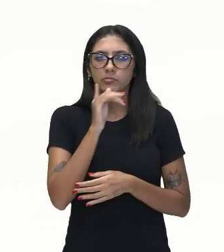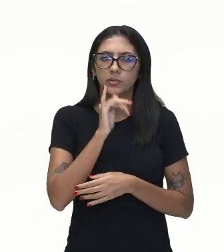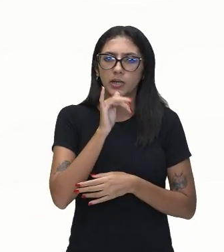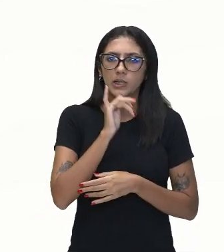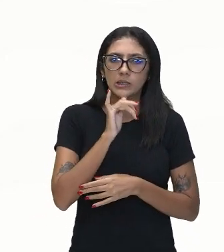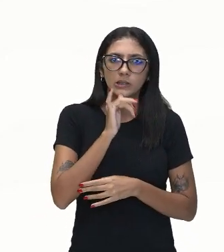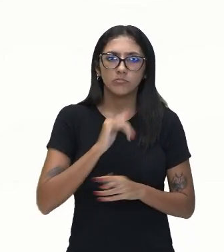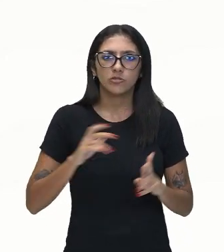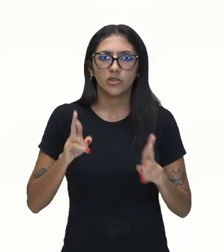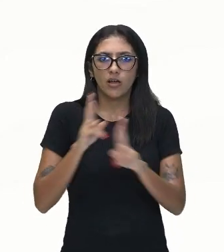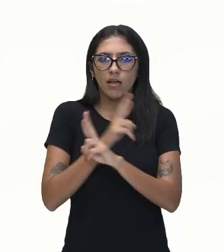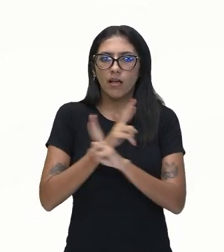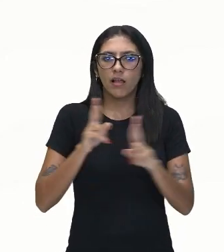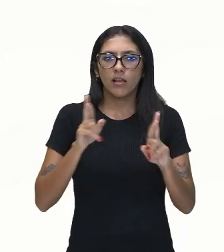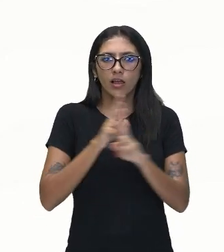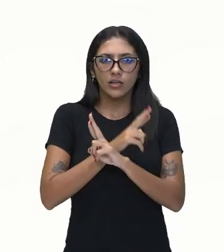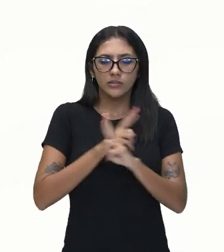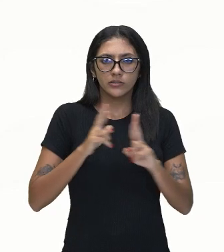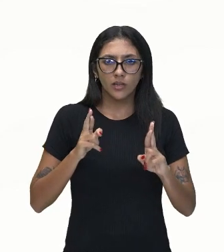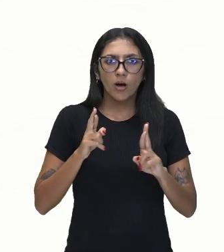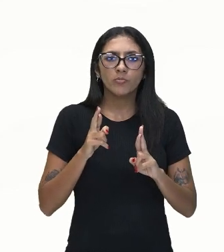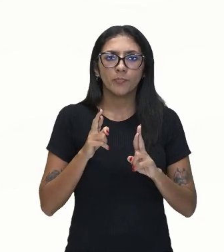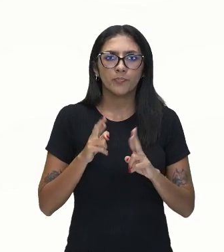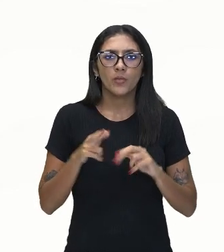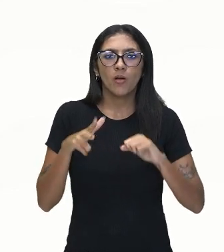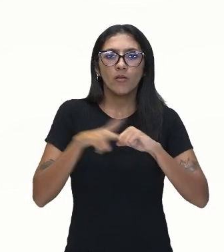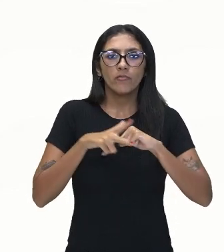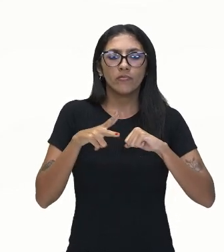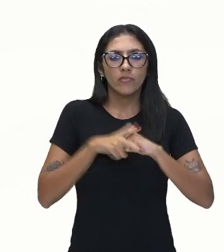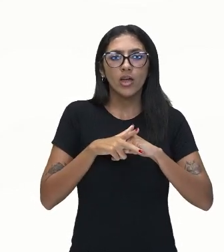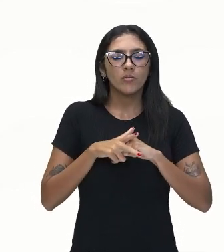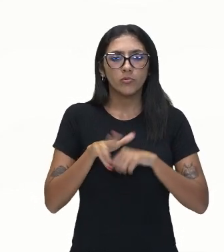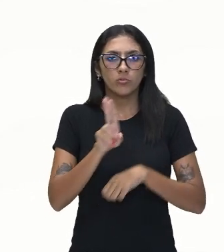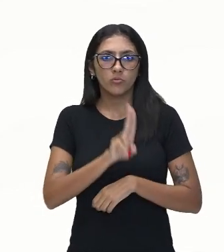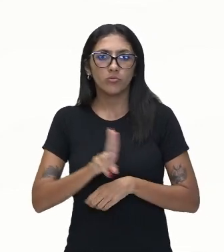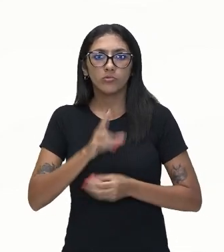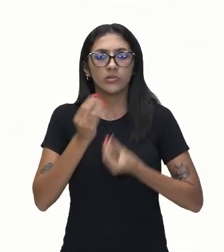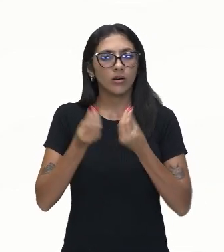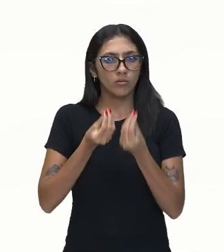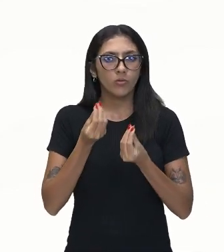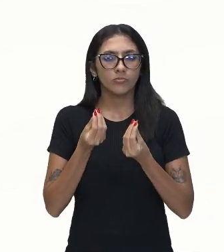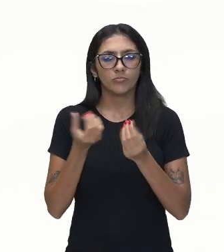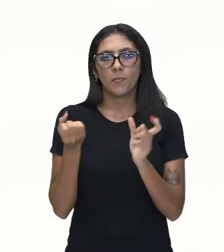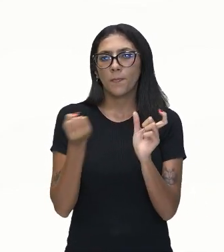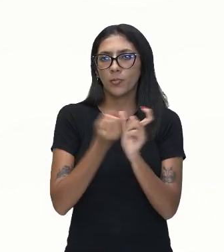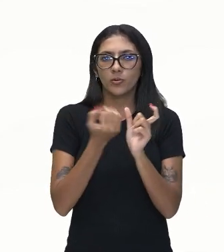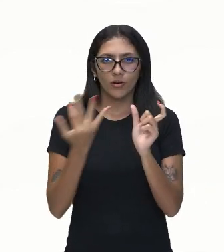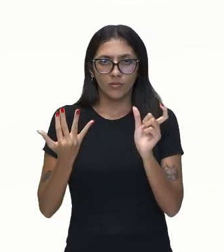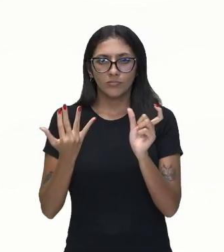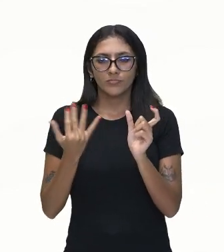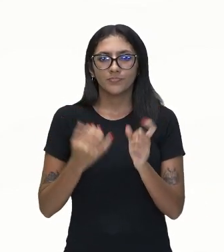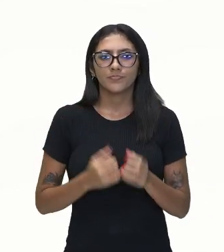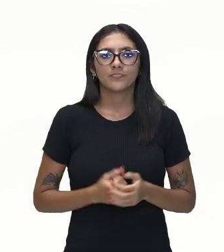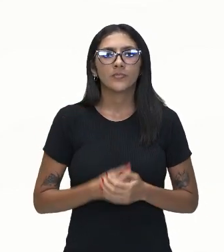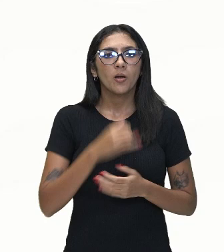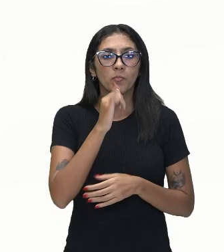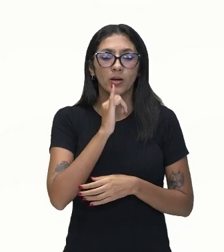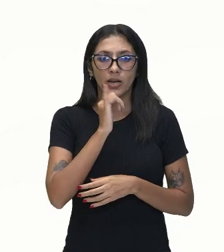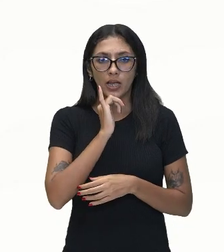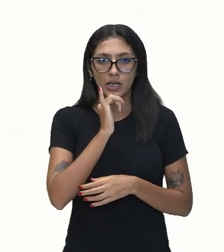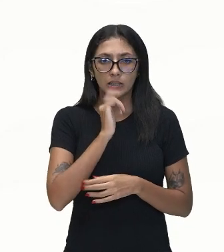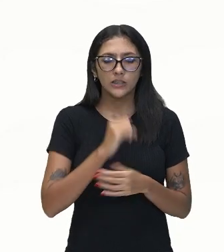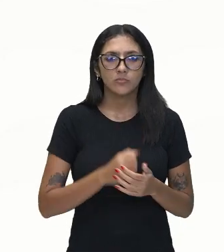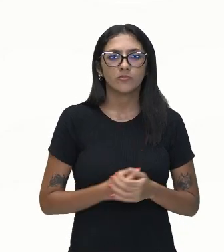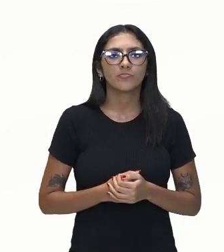o verbo deve ser empregado como? No plural. Exemplo, mais de um homem, mais de